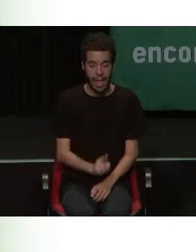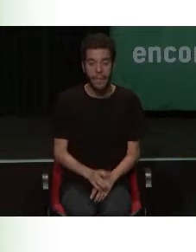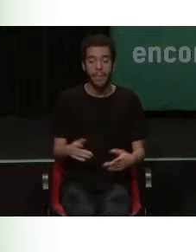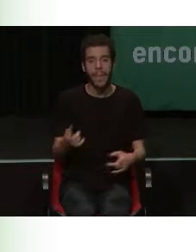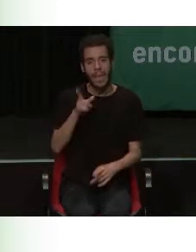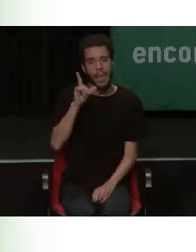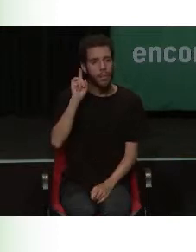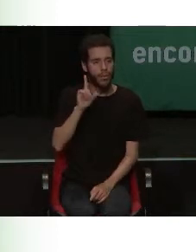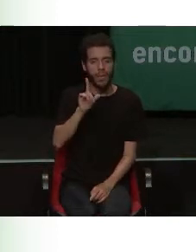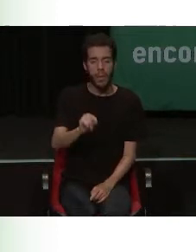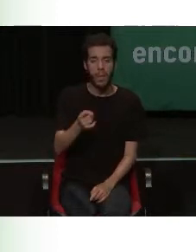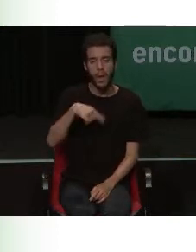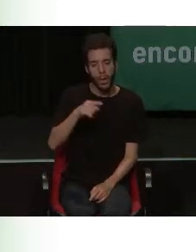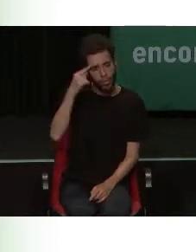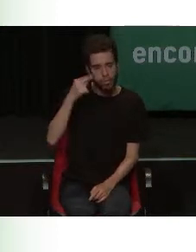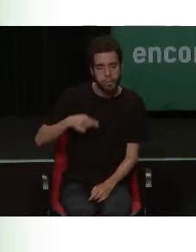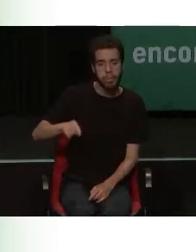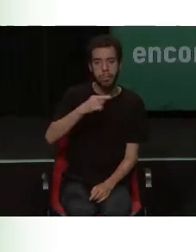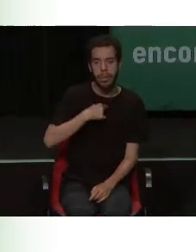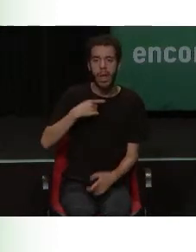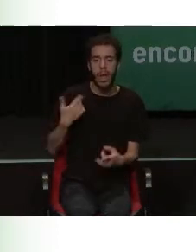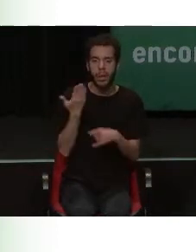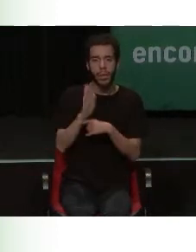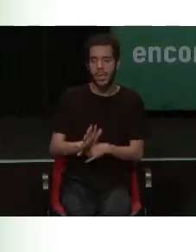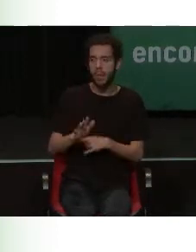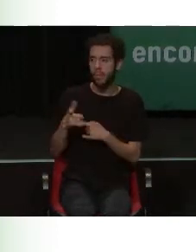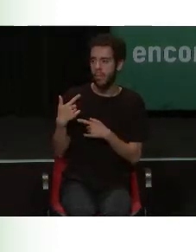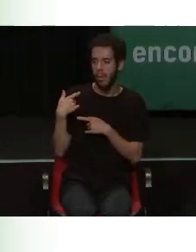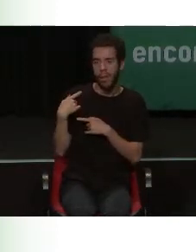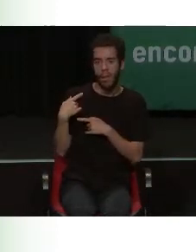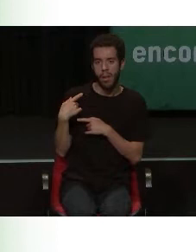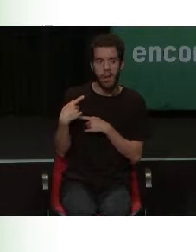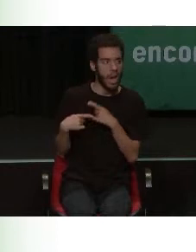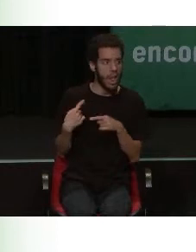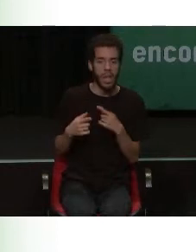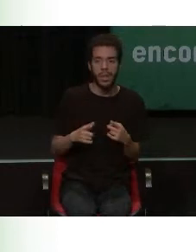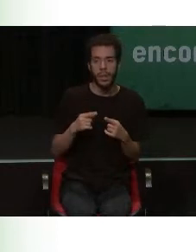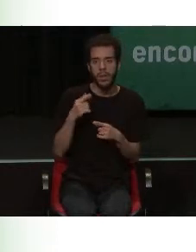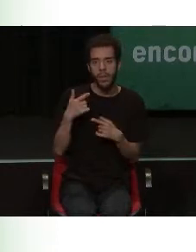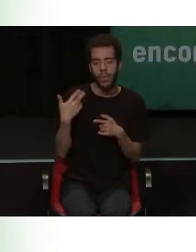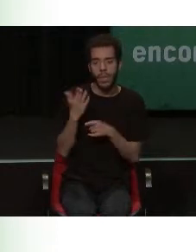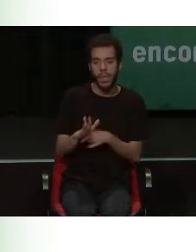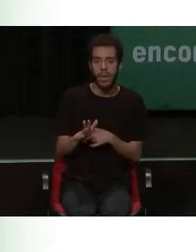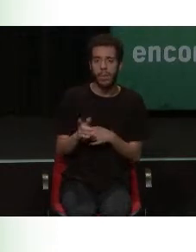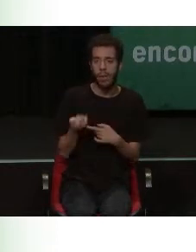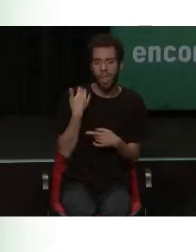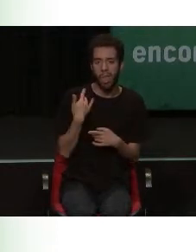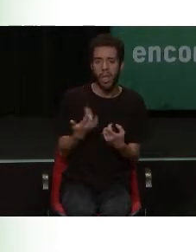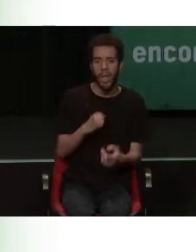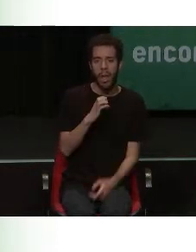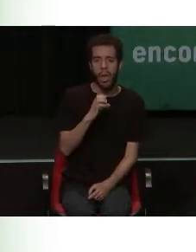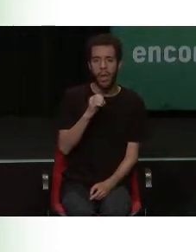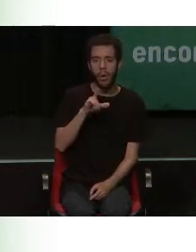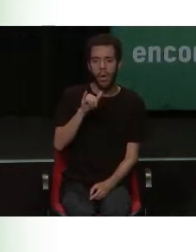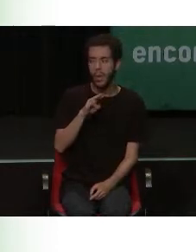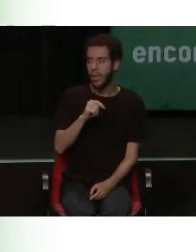sabemos que o exemplo clássico e muito recente é a resistência à colistina, que é um antibiótico considerado de